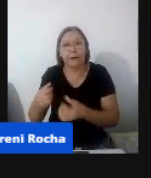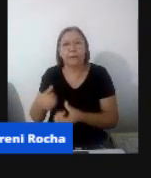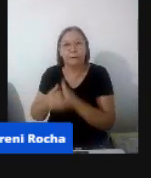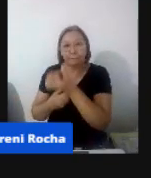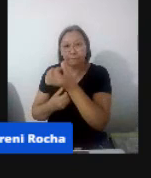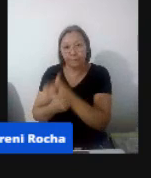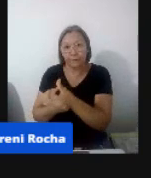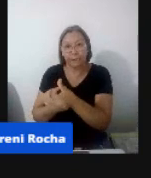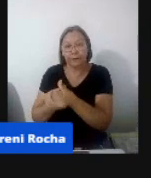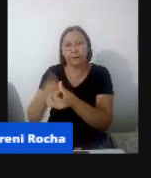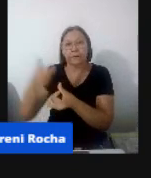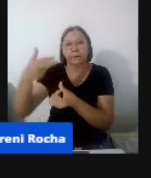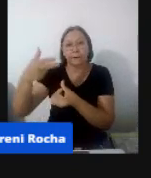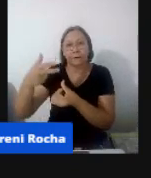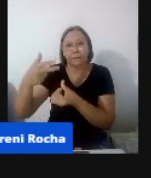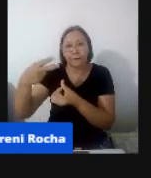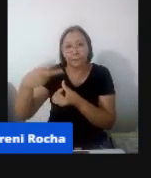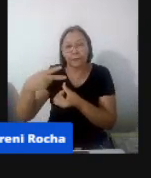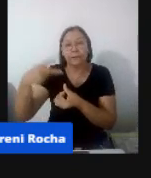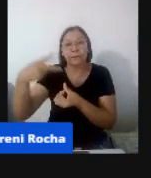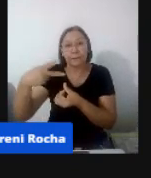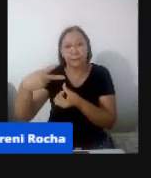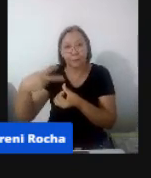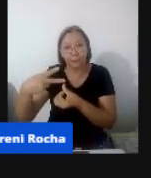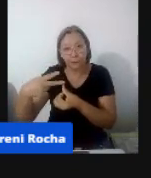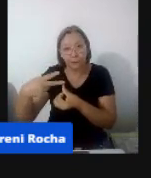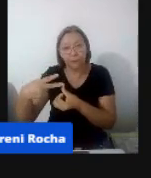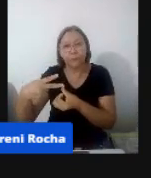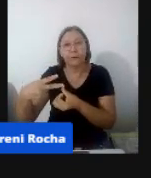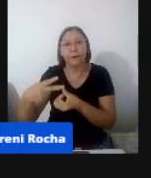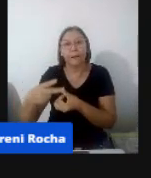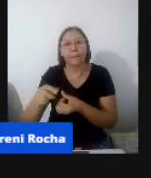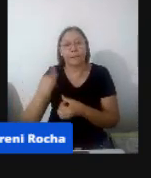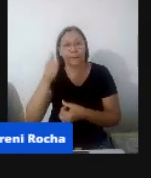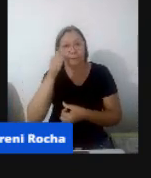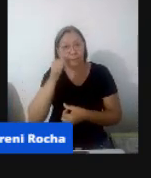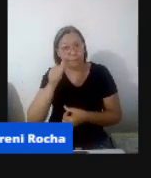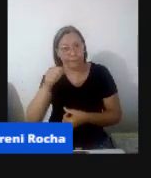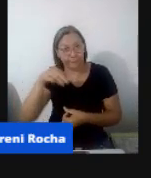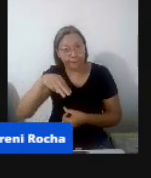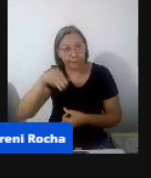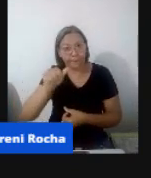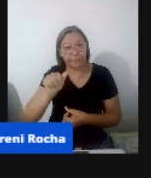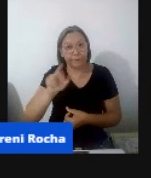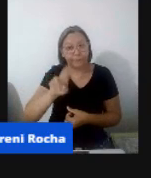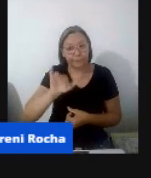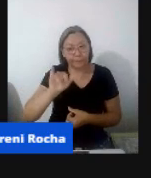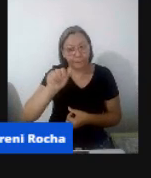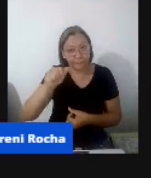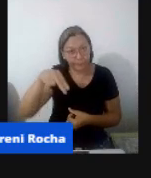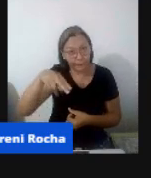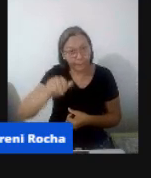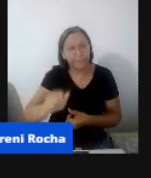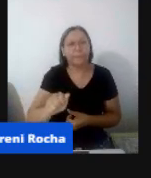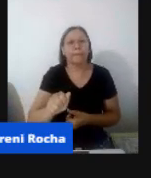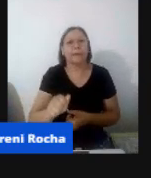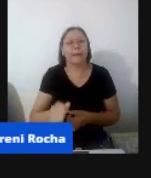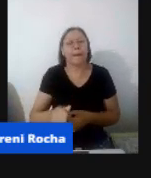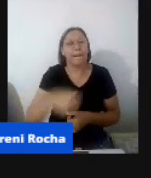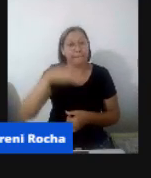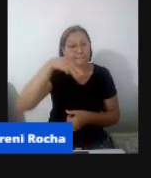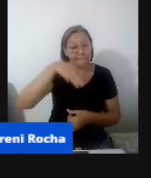à segundas potência, para que Mariana resolvesse. E Mariana apresentou